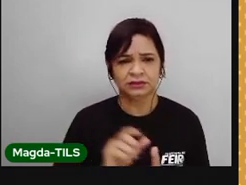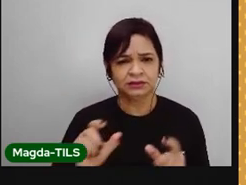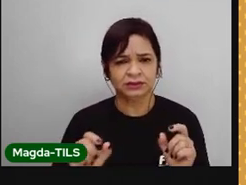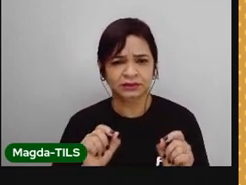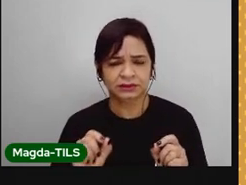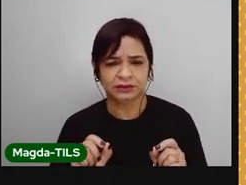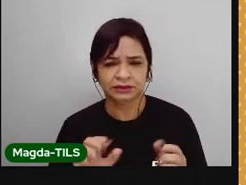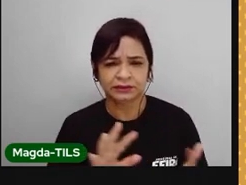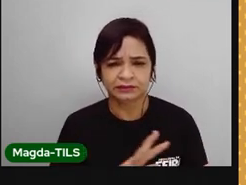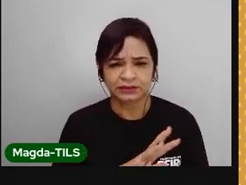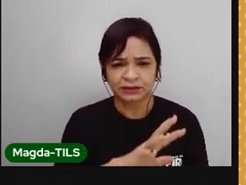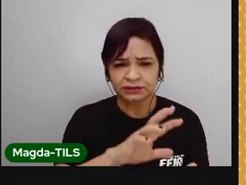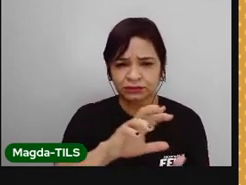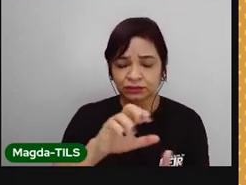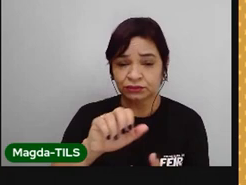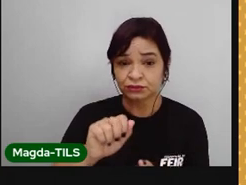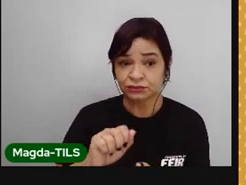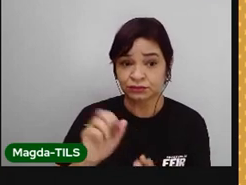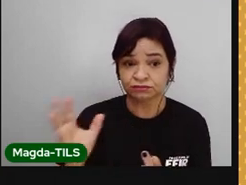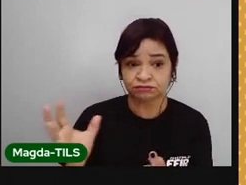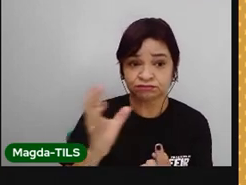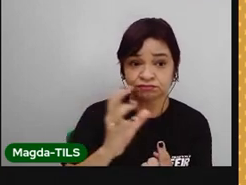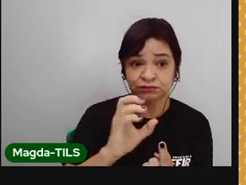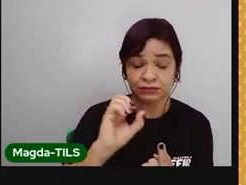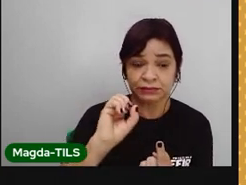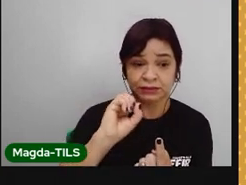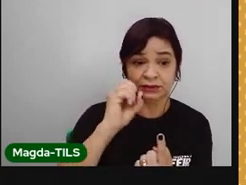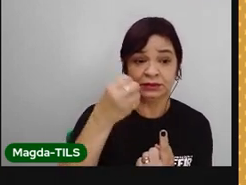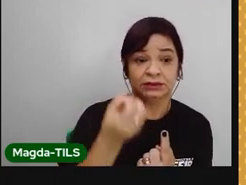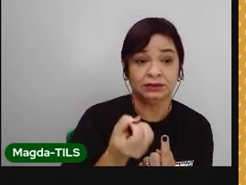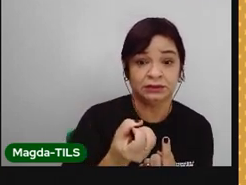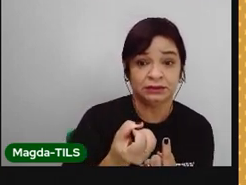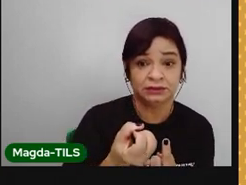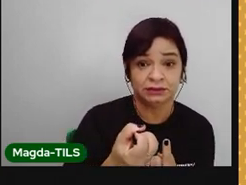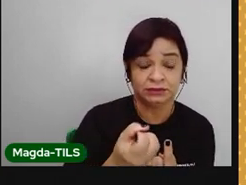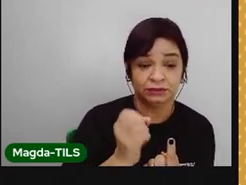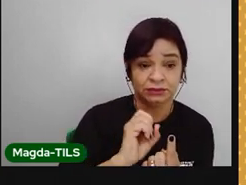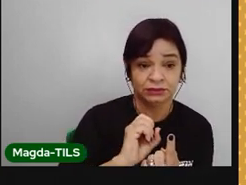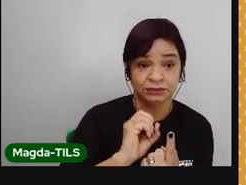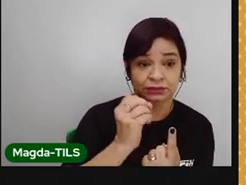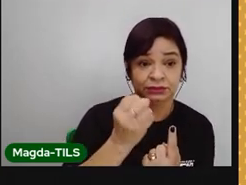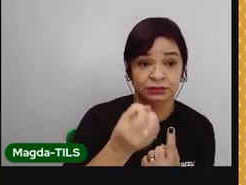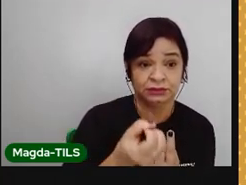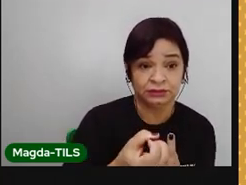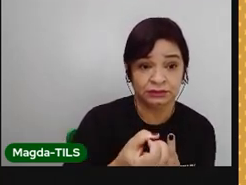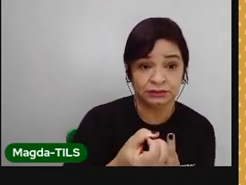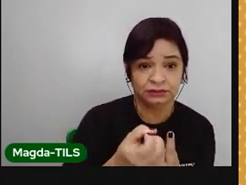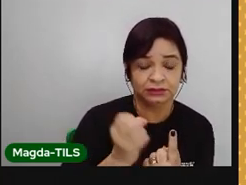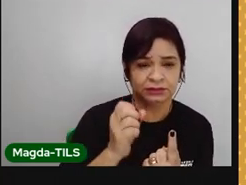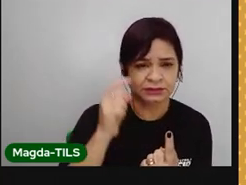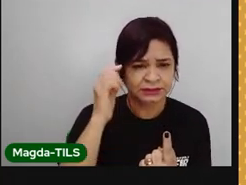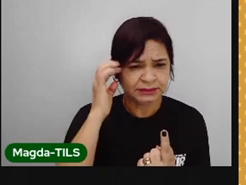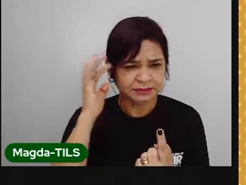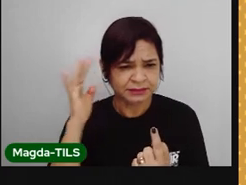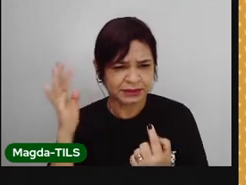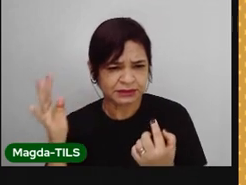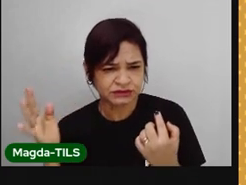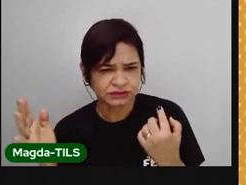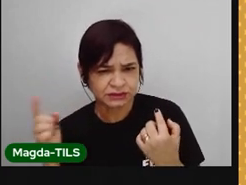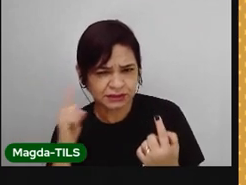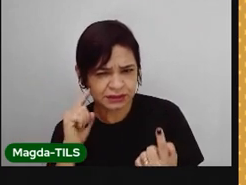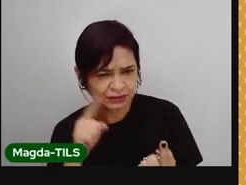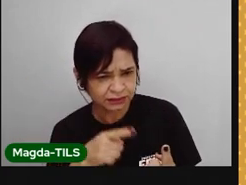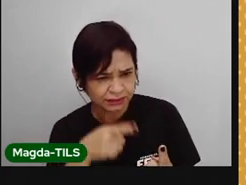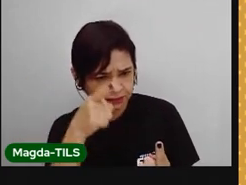o movimento que a Terra faz em torno do seu próprio eixo. Então, a gente tem esse eixo imaginário, que ele está inclinadinho, ele tem